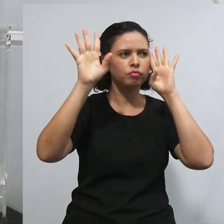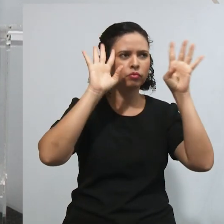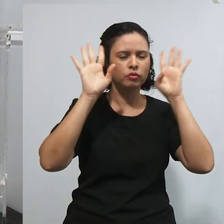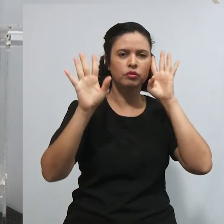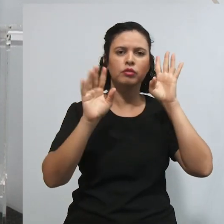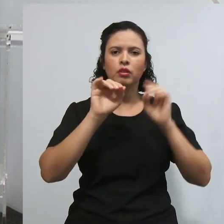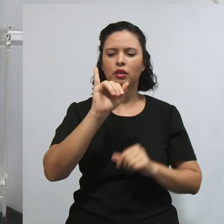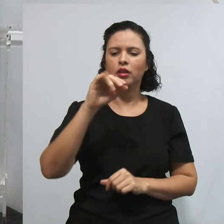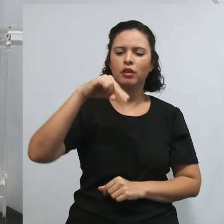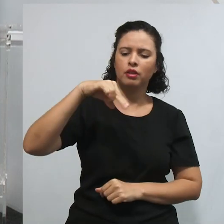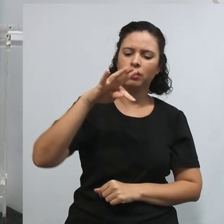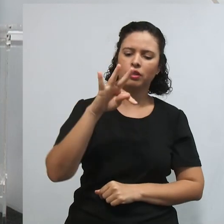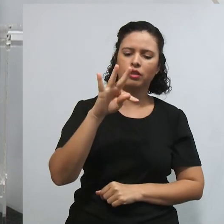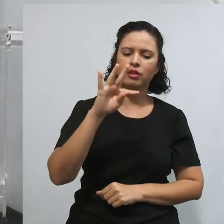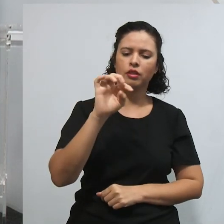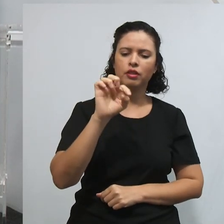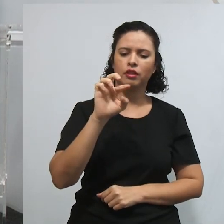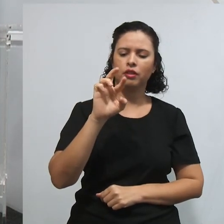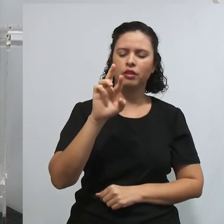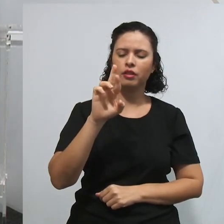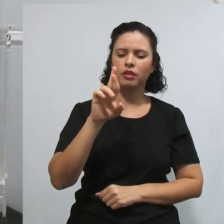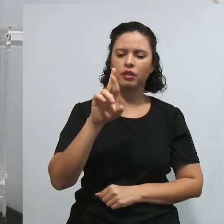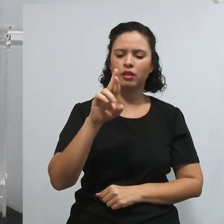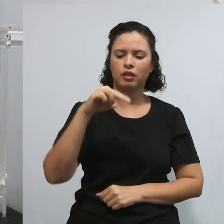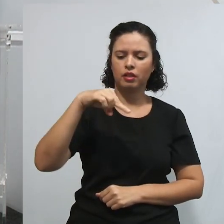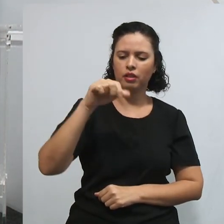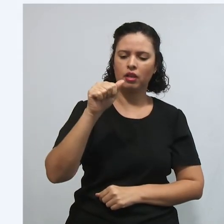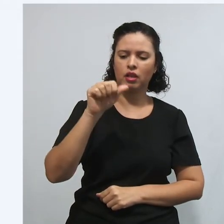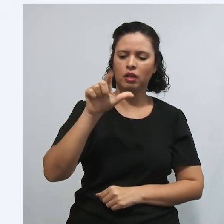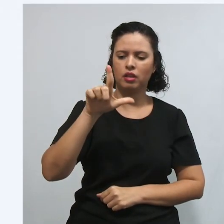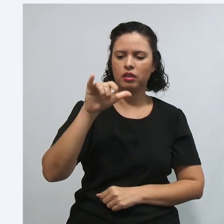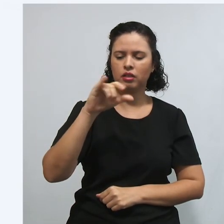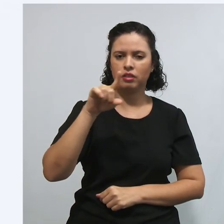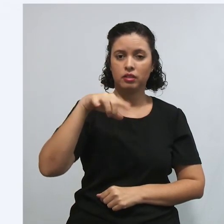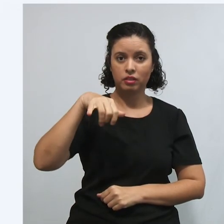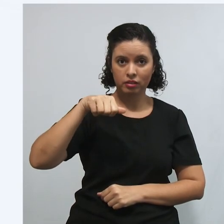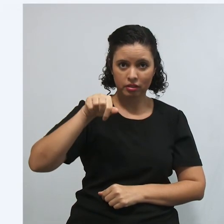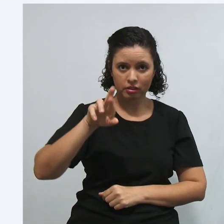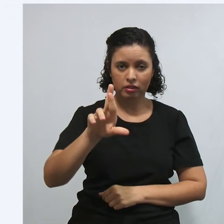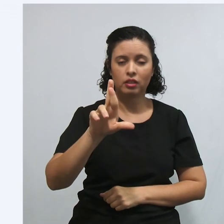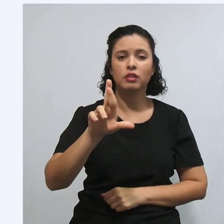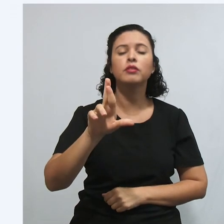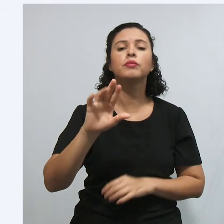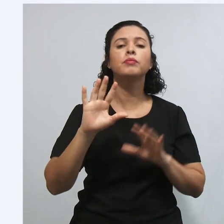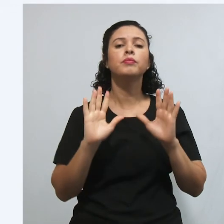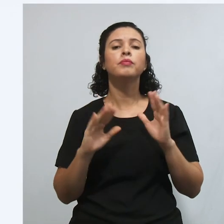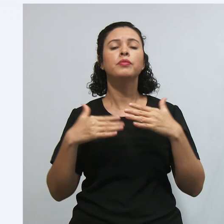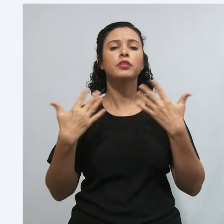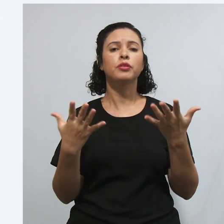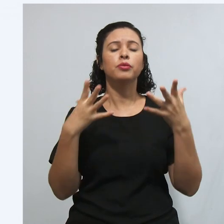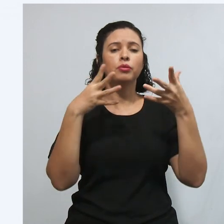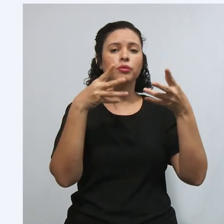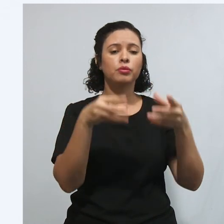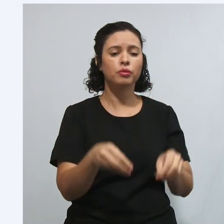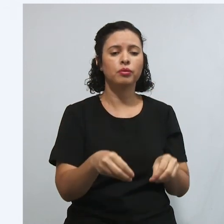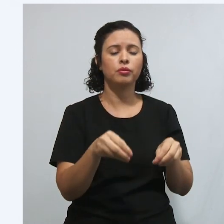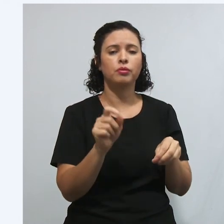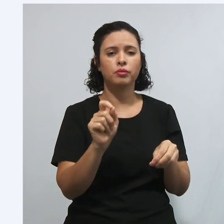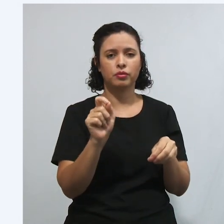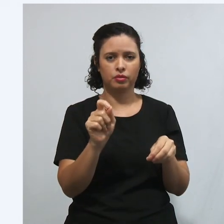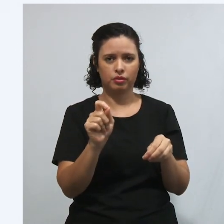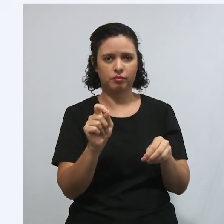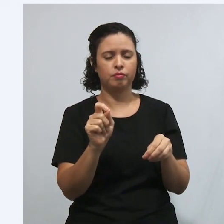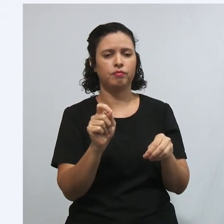palavra muito importante para a teoria histórico-cultural. Então, Vygotsky diz, todas as funções superiores originam-se das